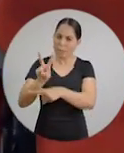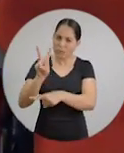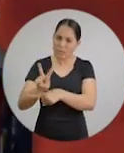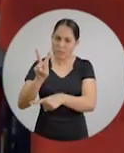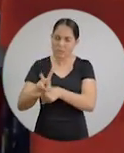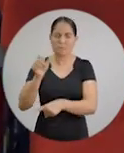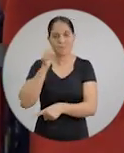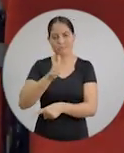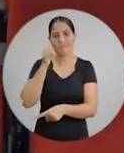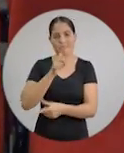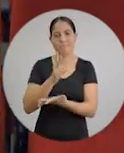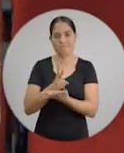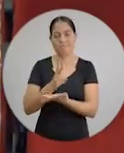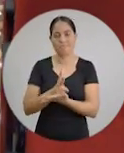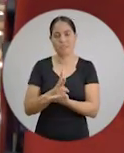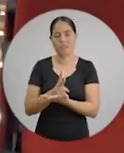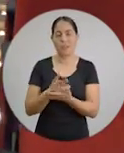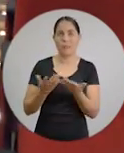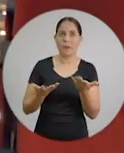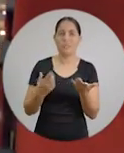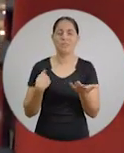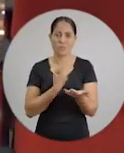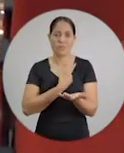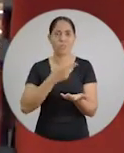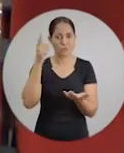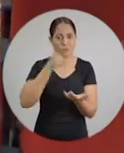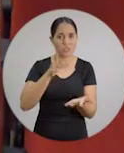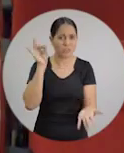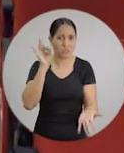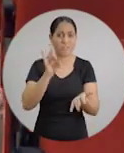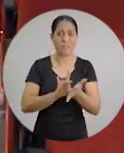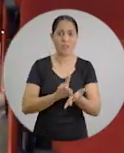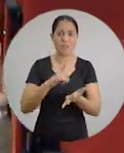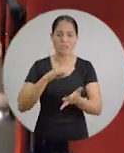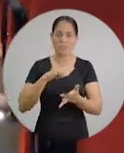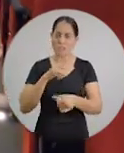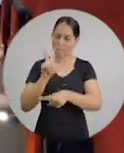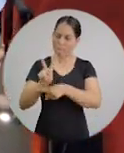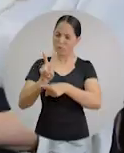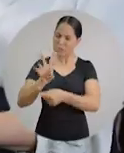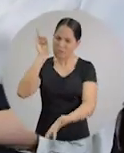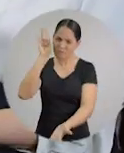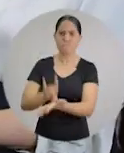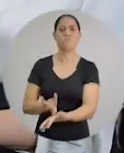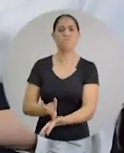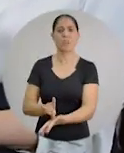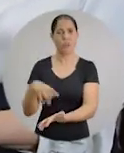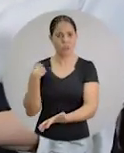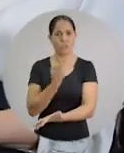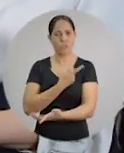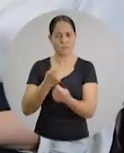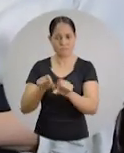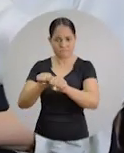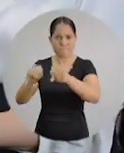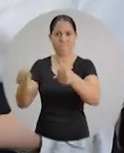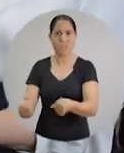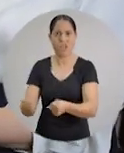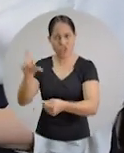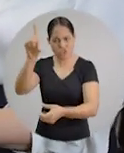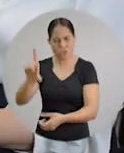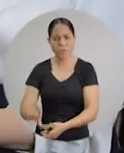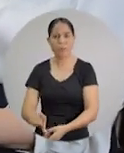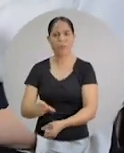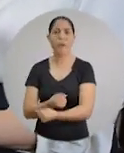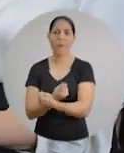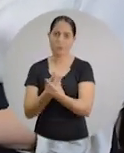proteção para ver se a gente consegue, de fato, fazer um combate mais efetivo. A gente precisa reduzir